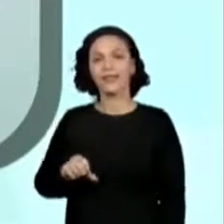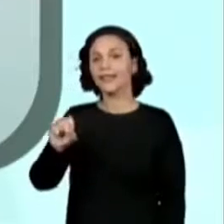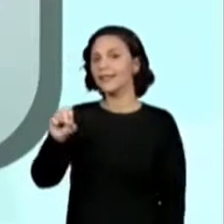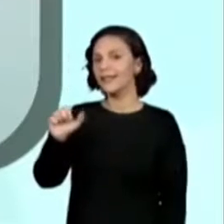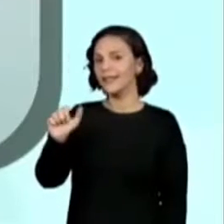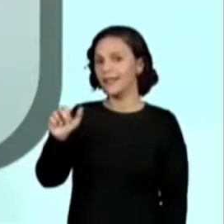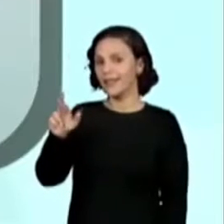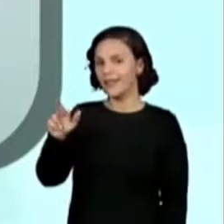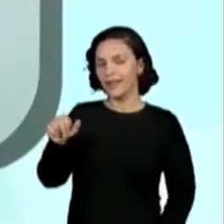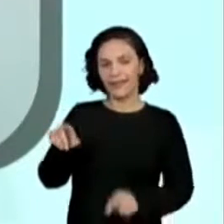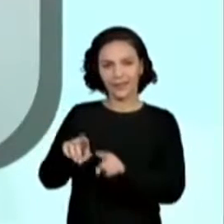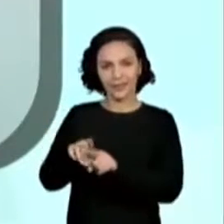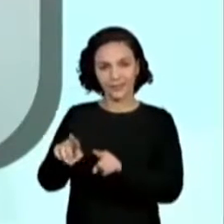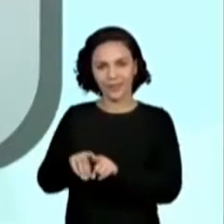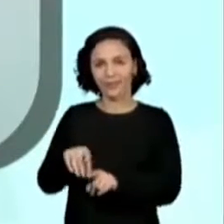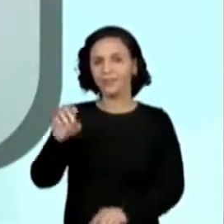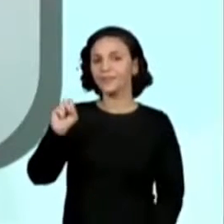lá.